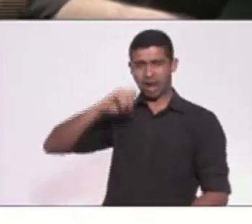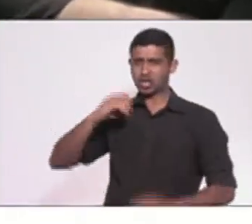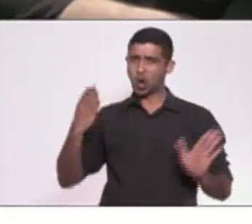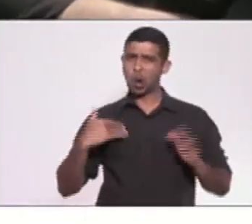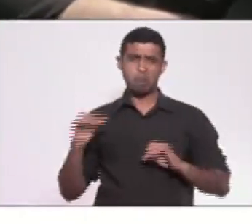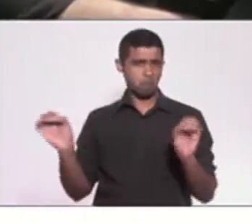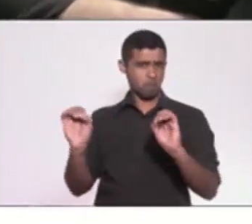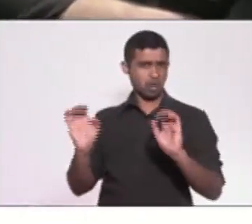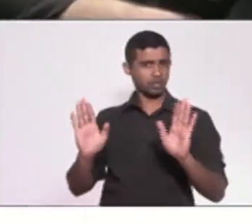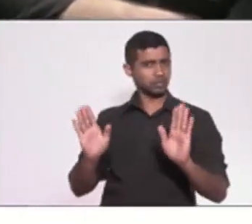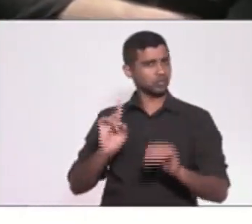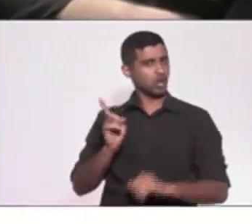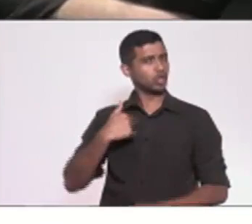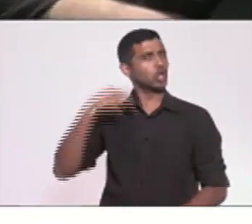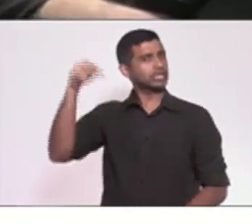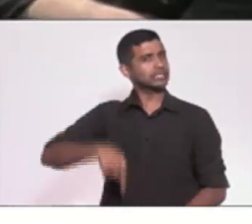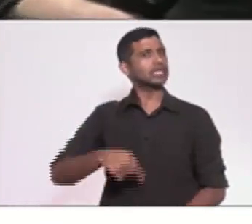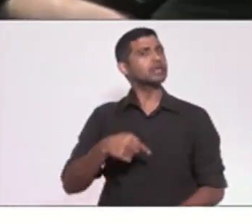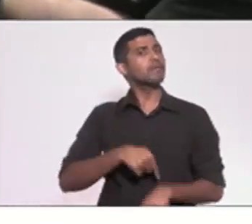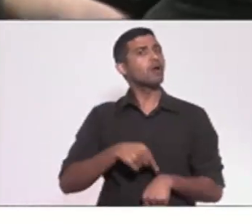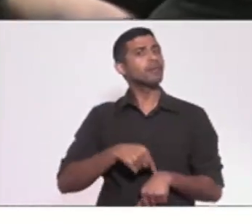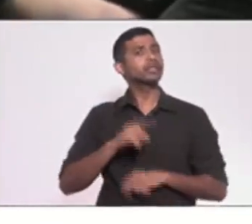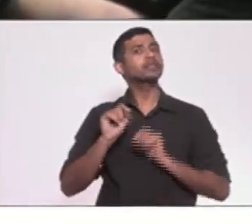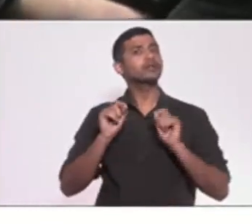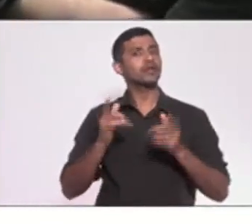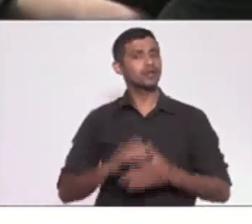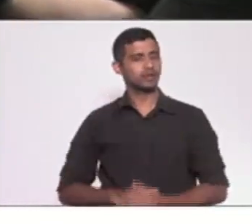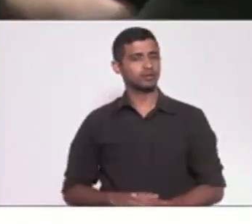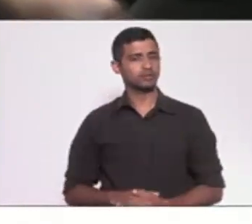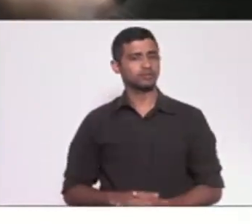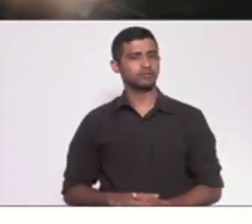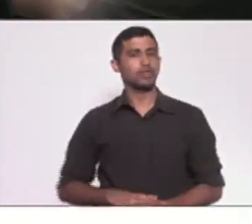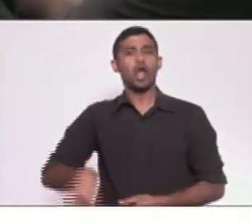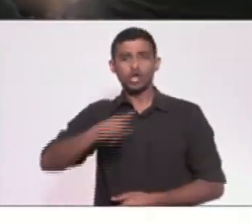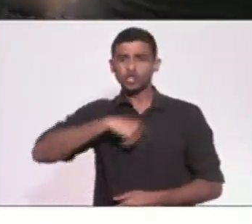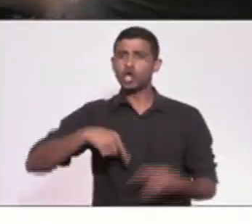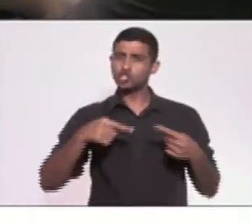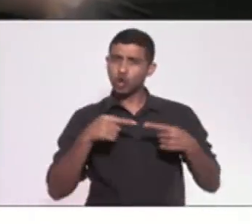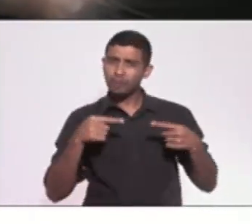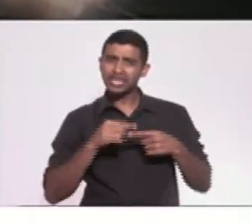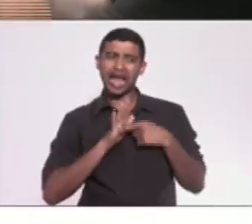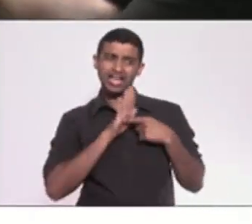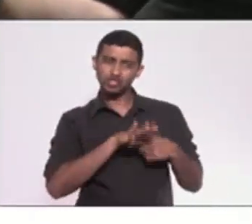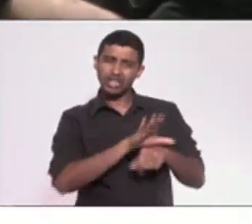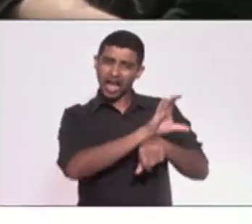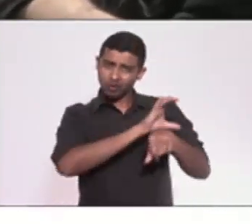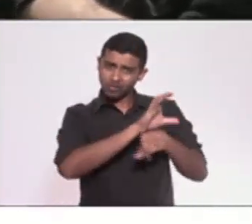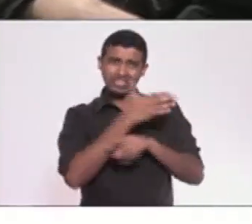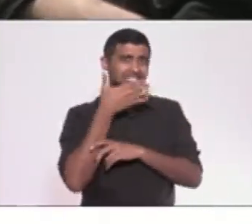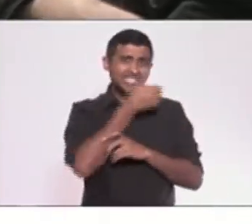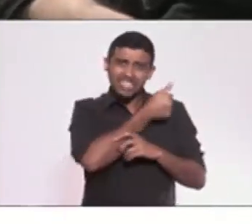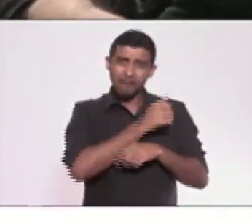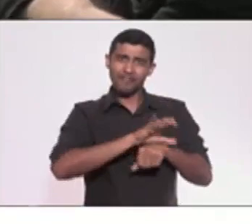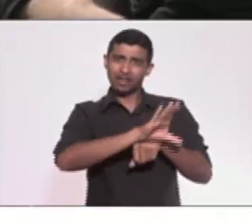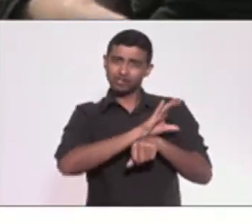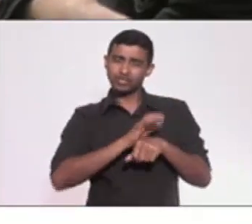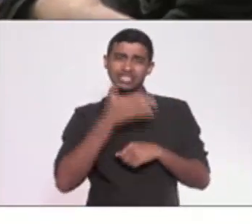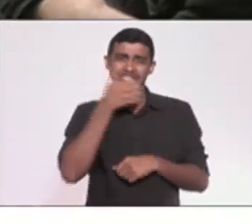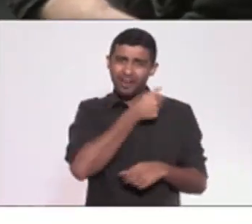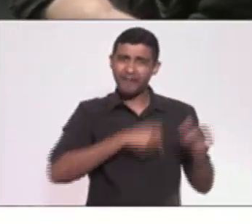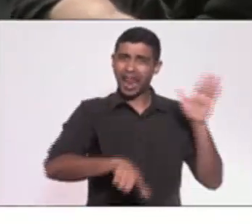O que nós estamos fazendo nesse momento é resgatando a Constituição do Brasil, resgatando a lei